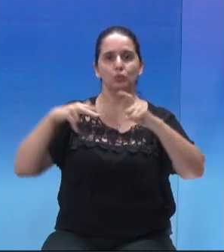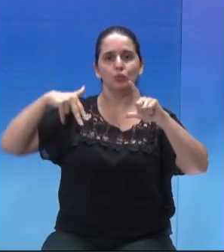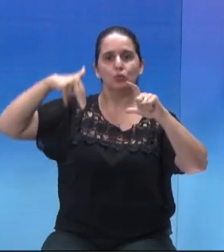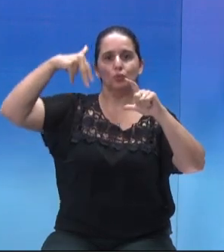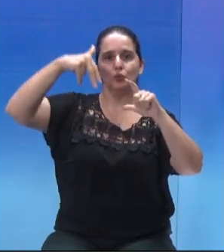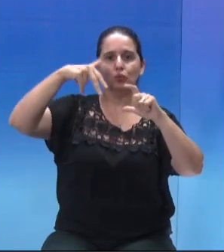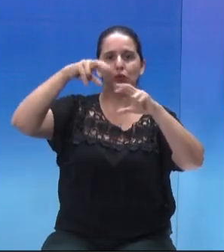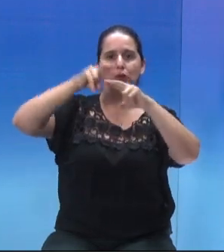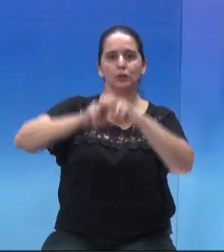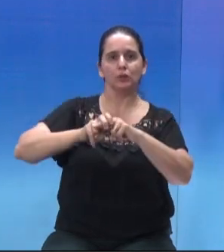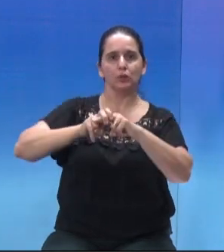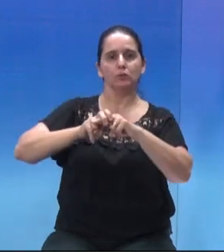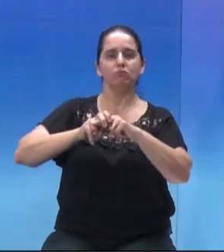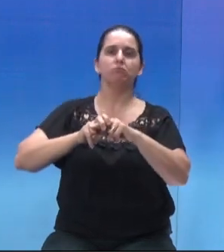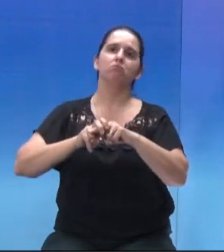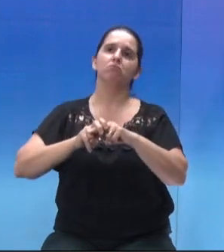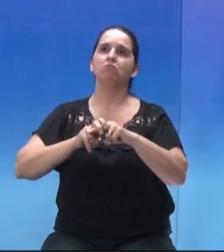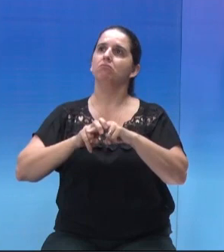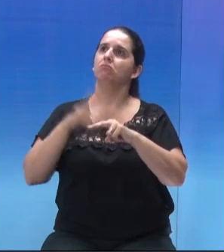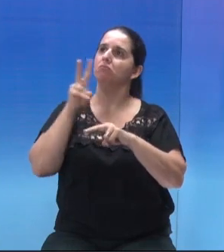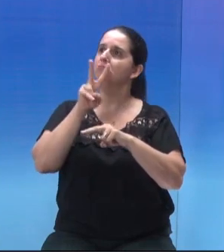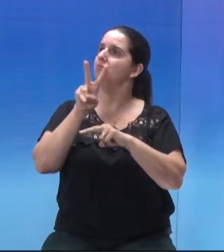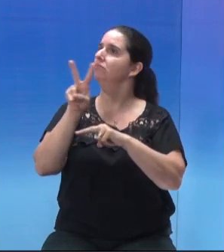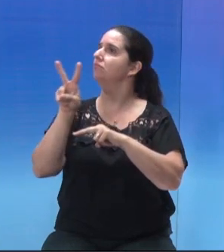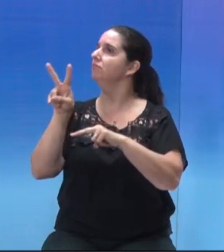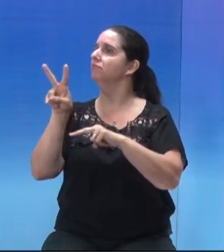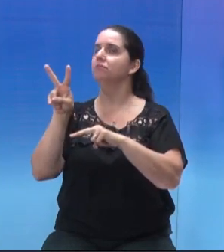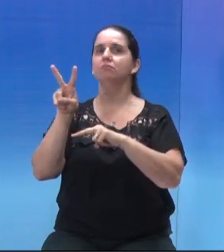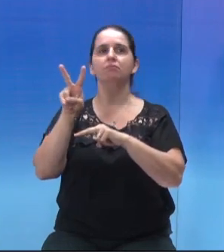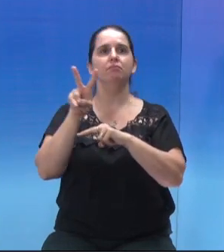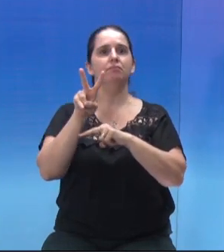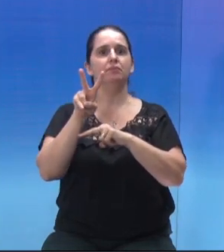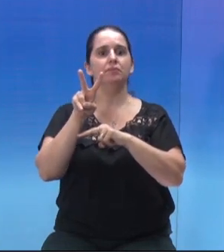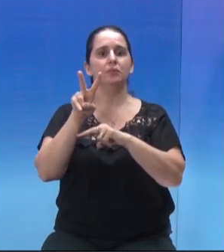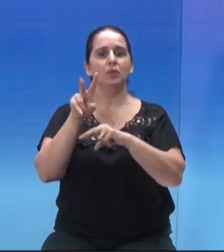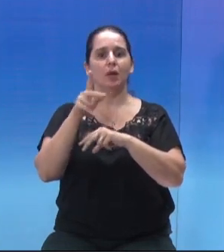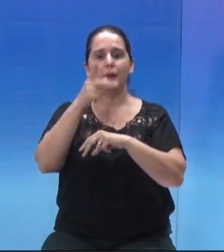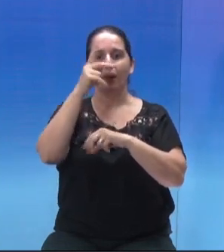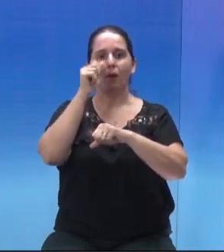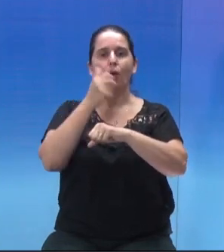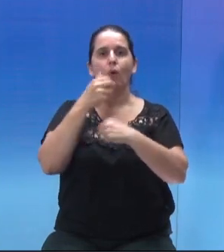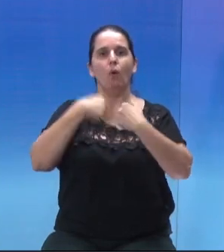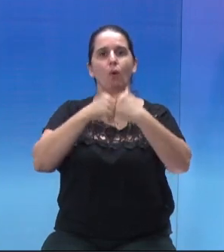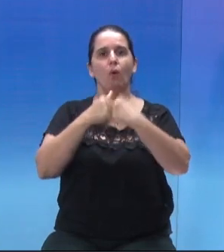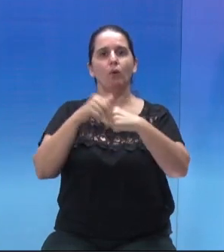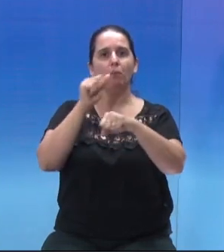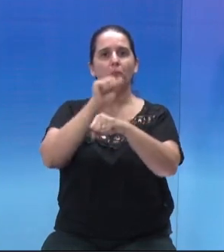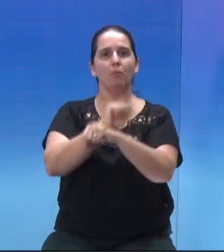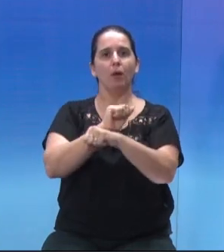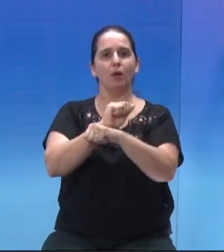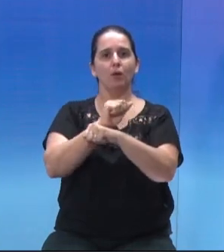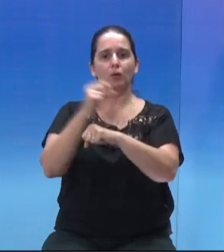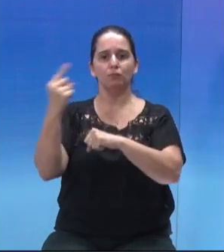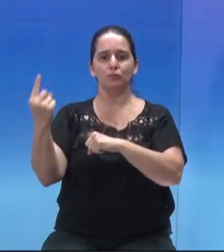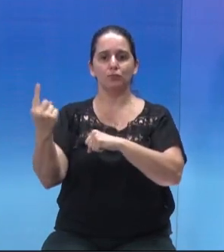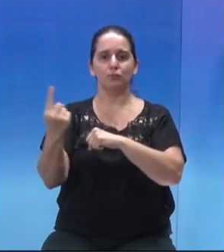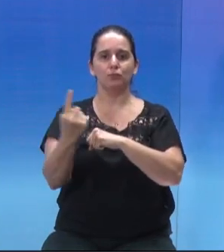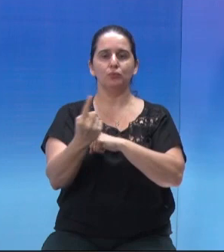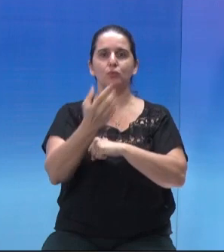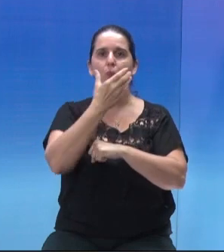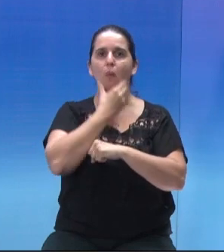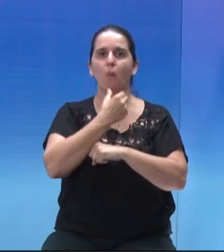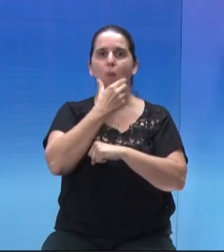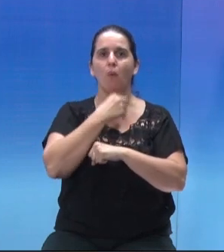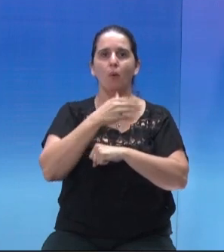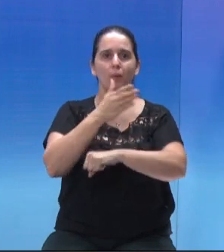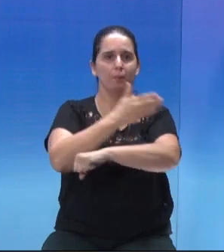se sentou numa poltrona e estava olhando a paisagem. Quando, de repente, o ônibus parou de novo e subiu um cidadão